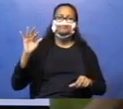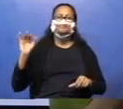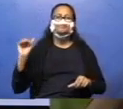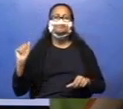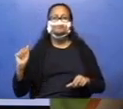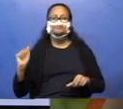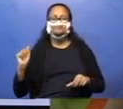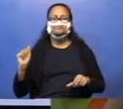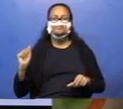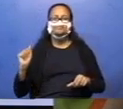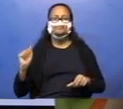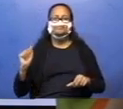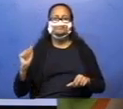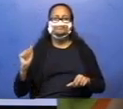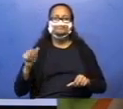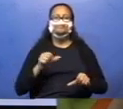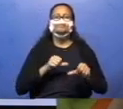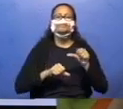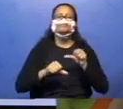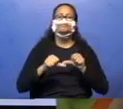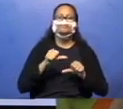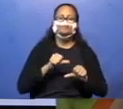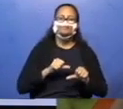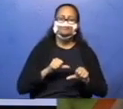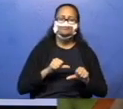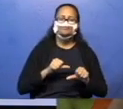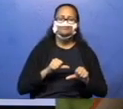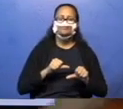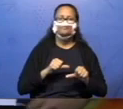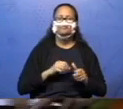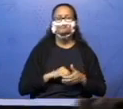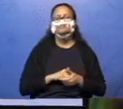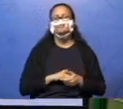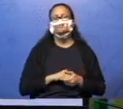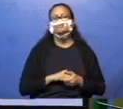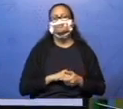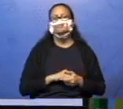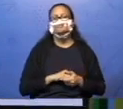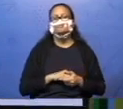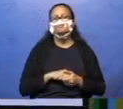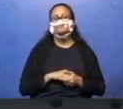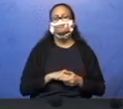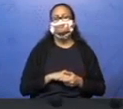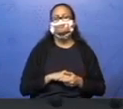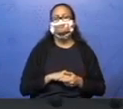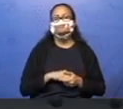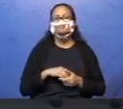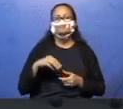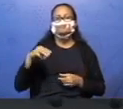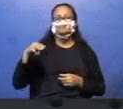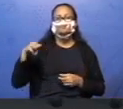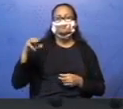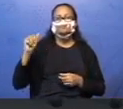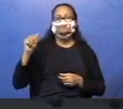manta. Ó, o N, tá. Repara aqui na minha boca, ó.